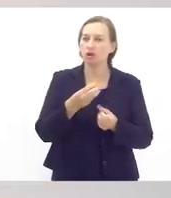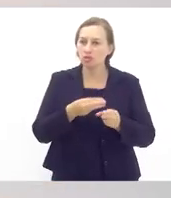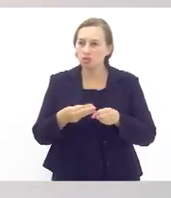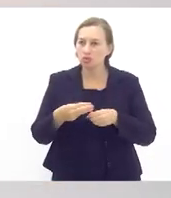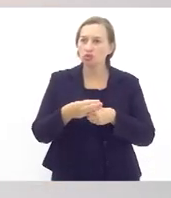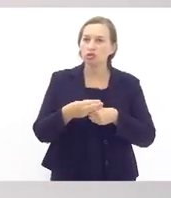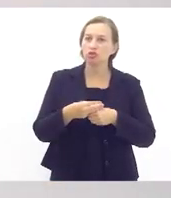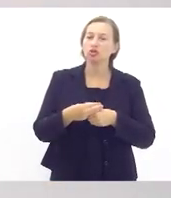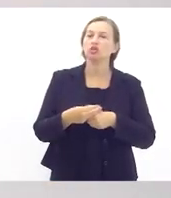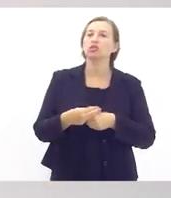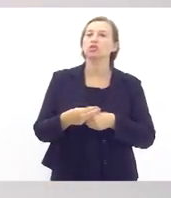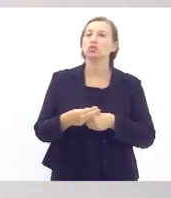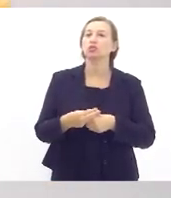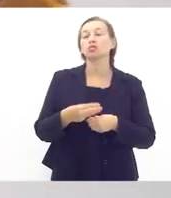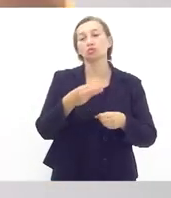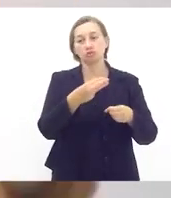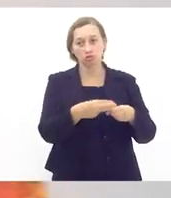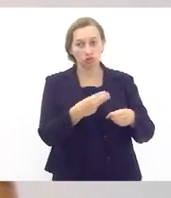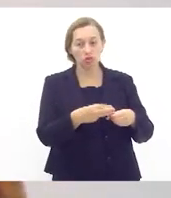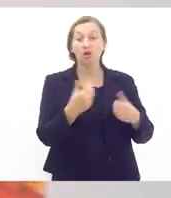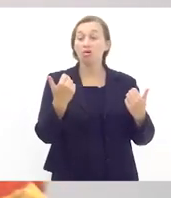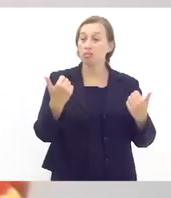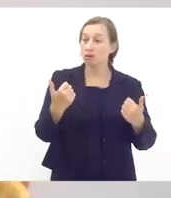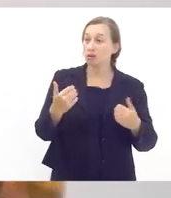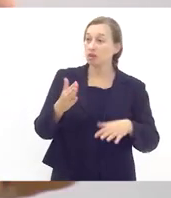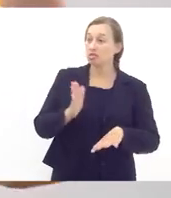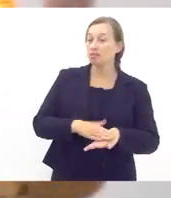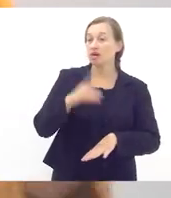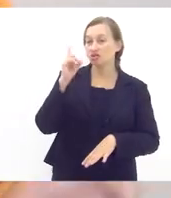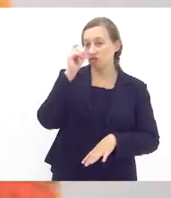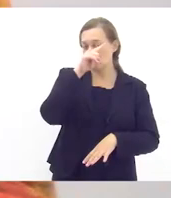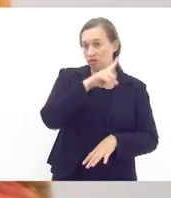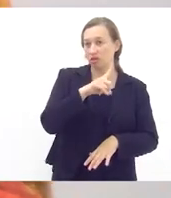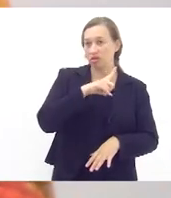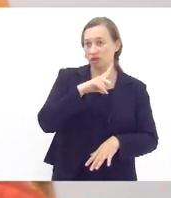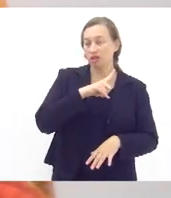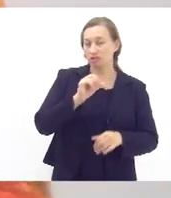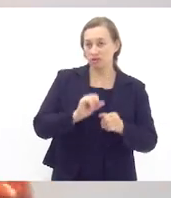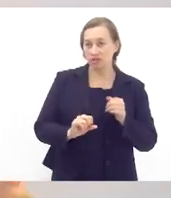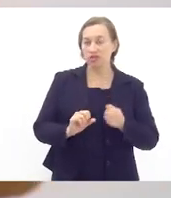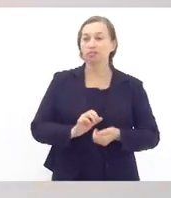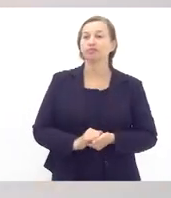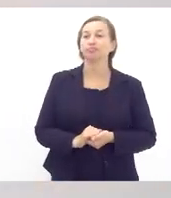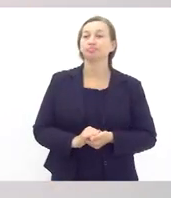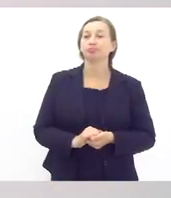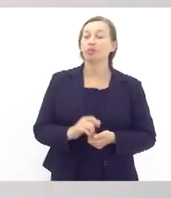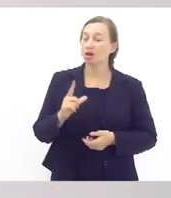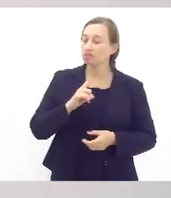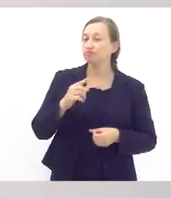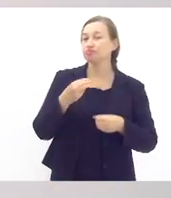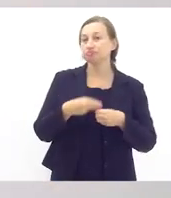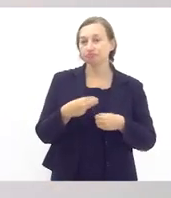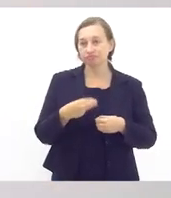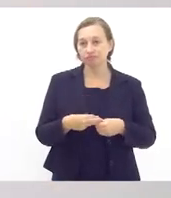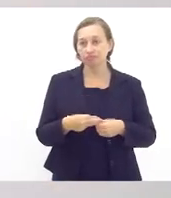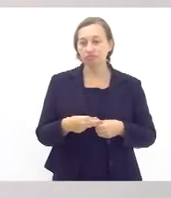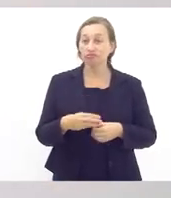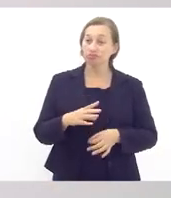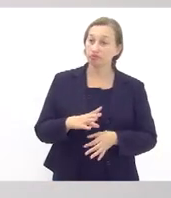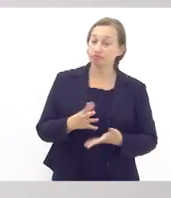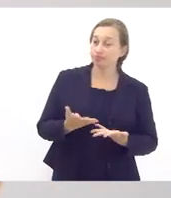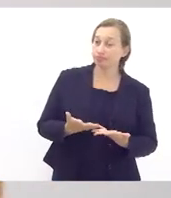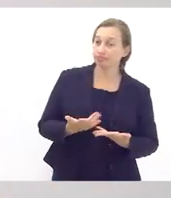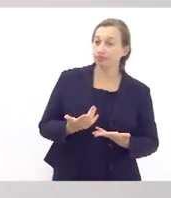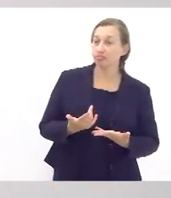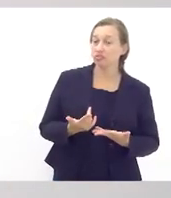naquilo que os municípios terão maior dificuldade de realizar existem municípios queridos que